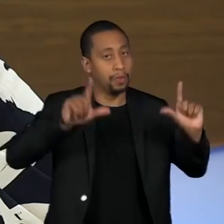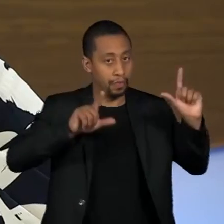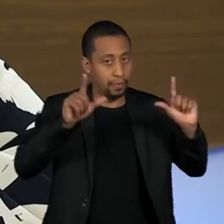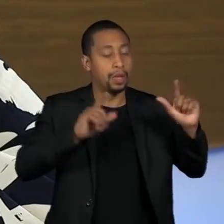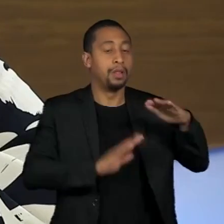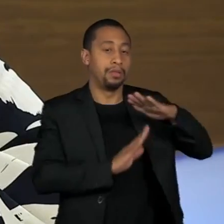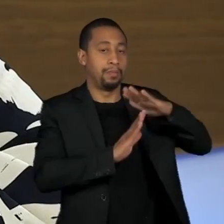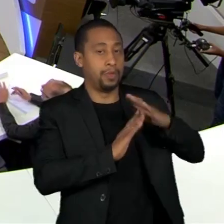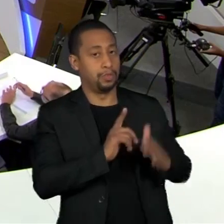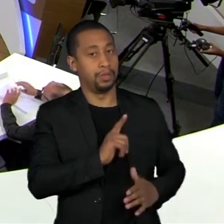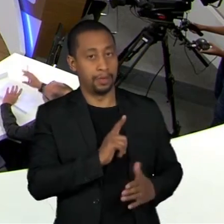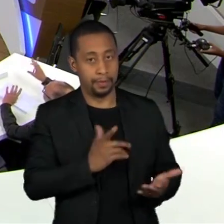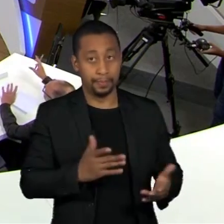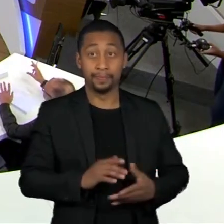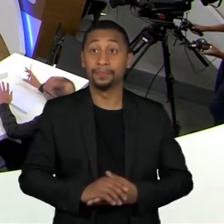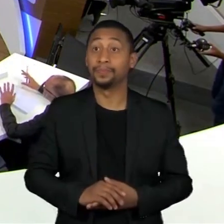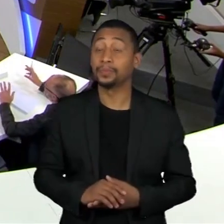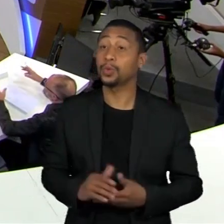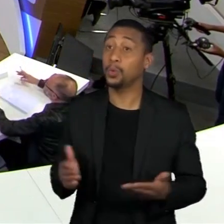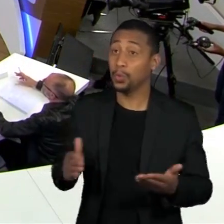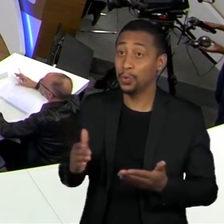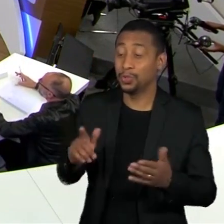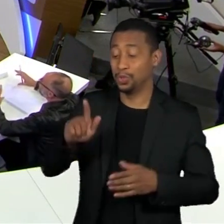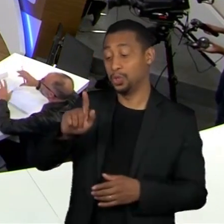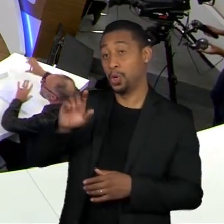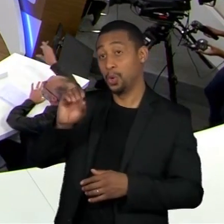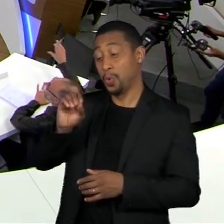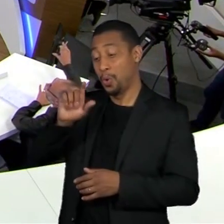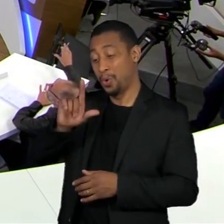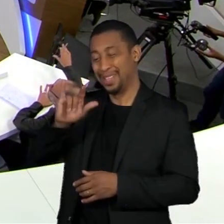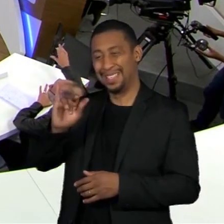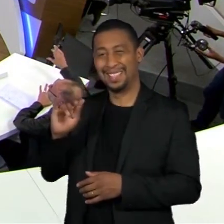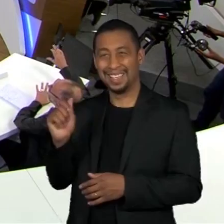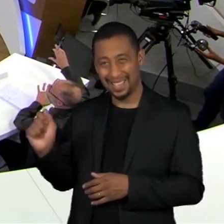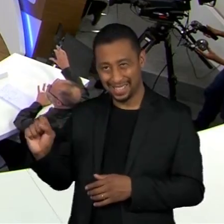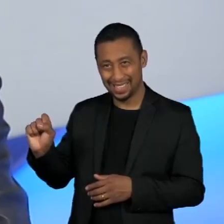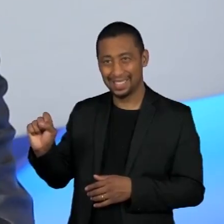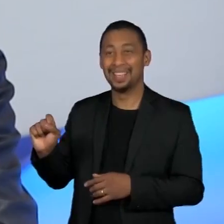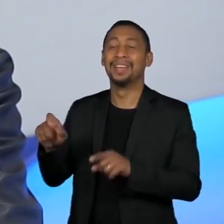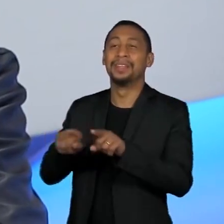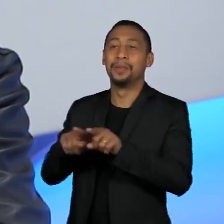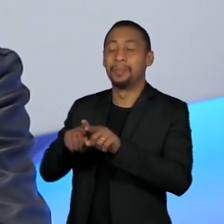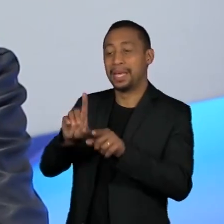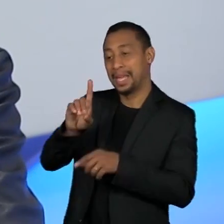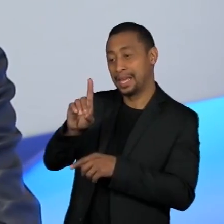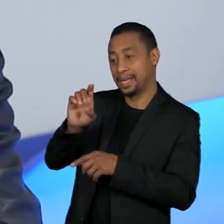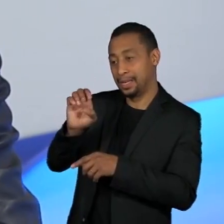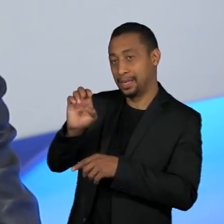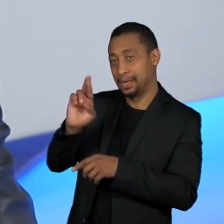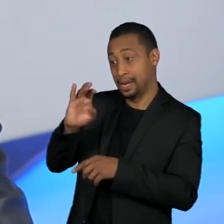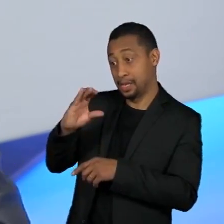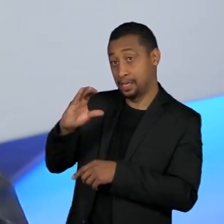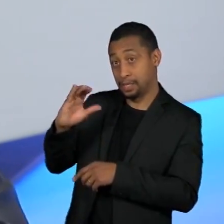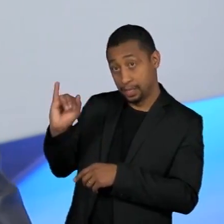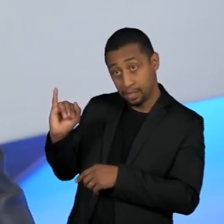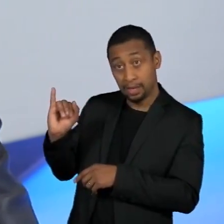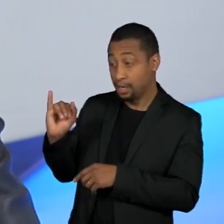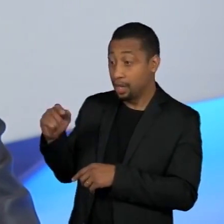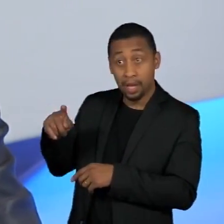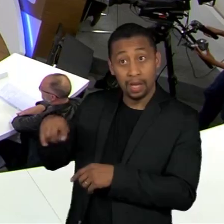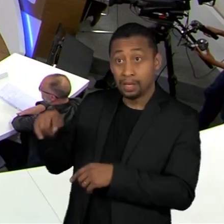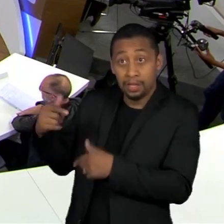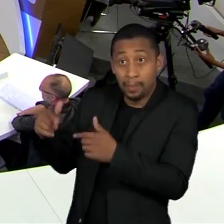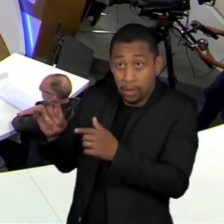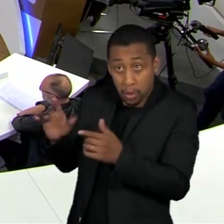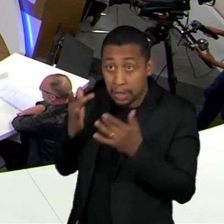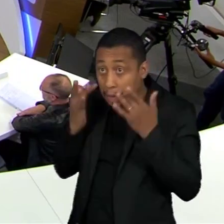Alberto Então hoje o Golias aderir Hoje ele só estaria ele só ele só estaria no teatro e o quadro da